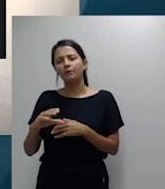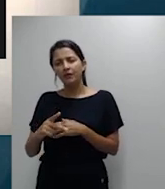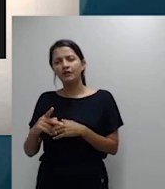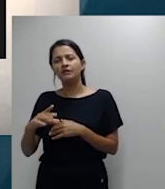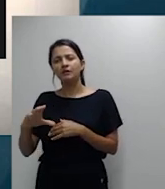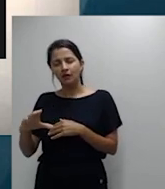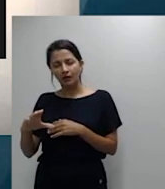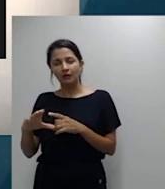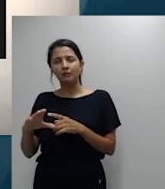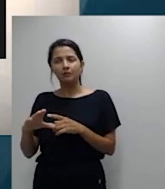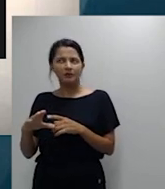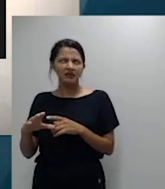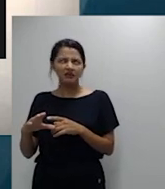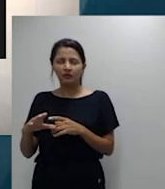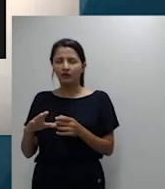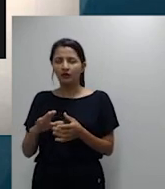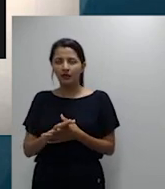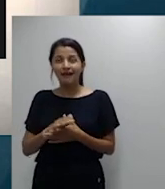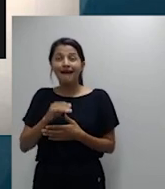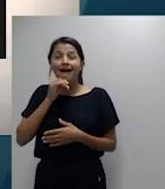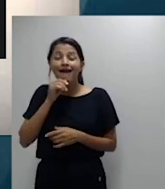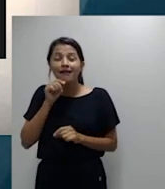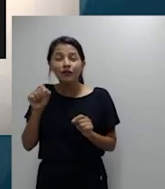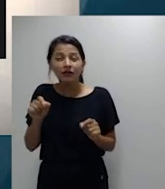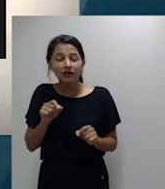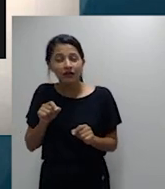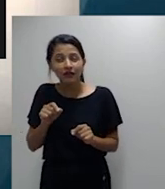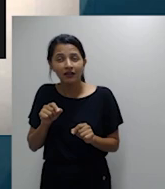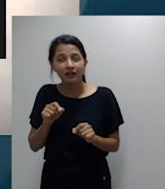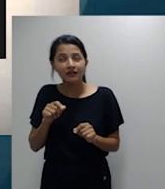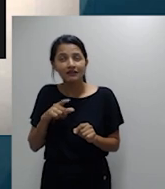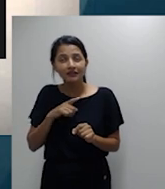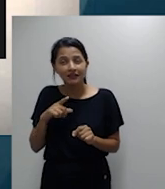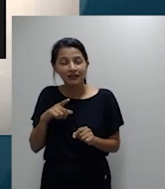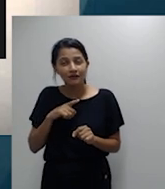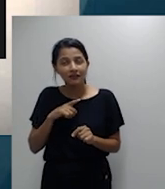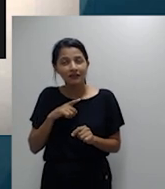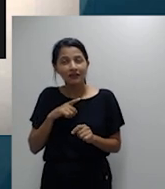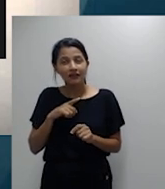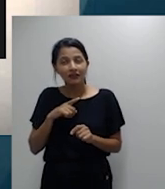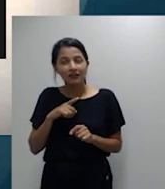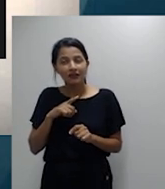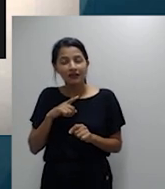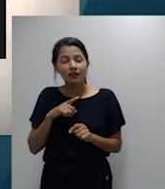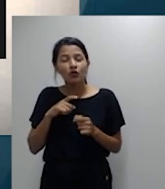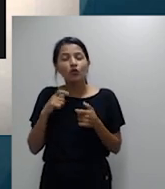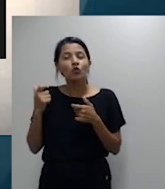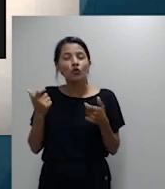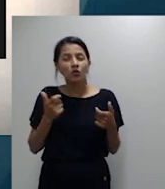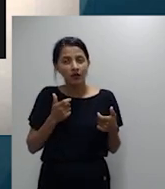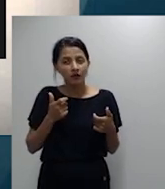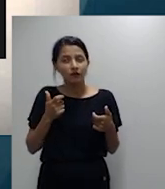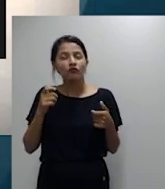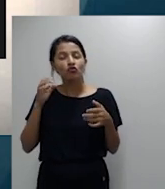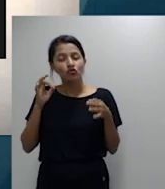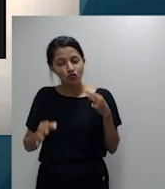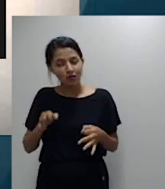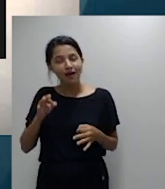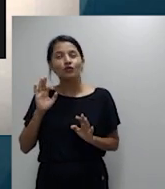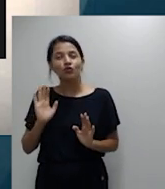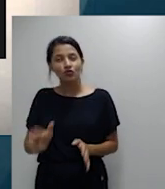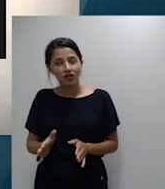ainda que a função do clube seja refogar foi foi julgado improcedente